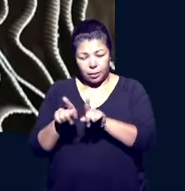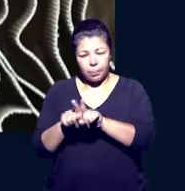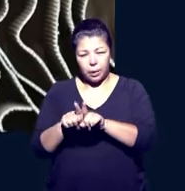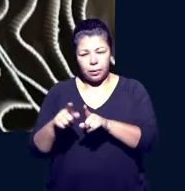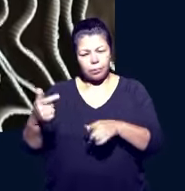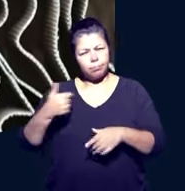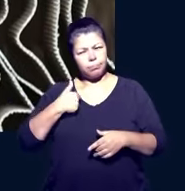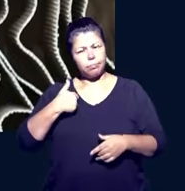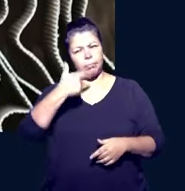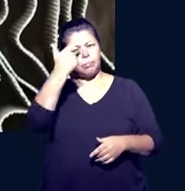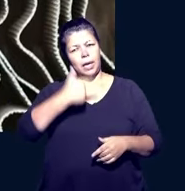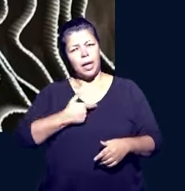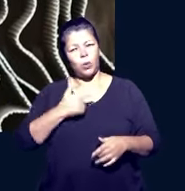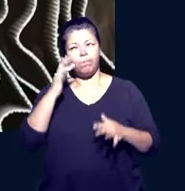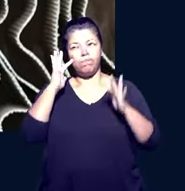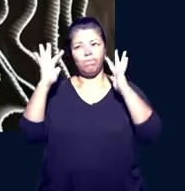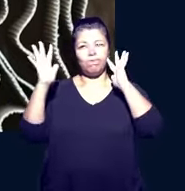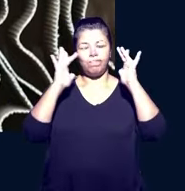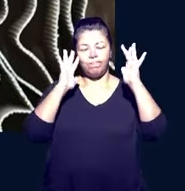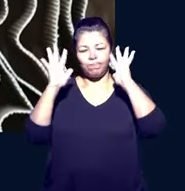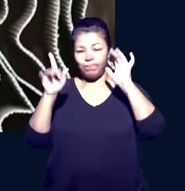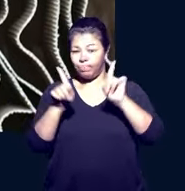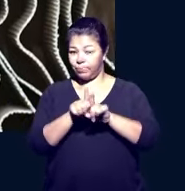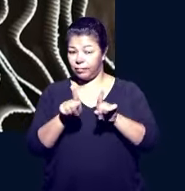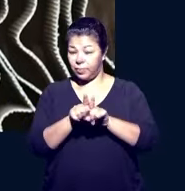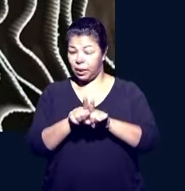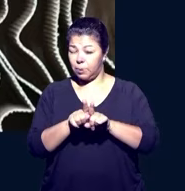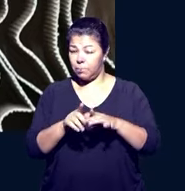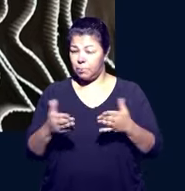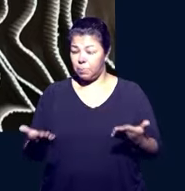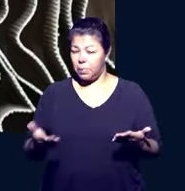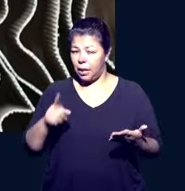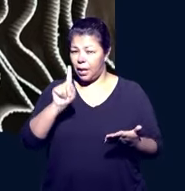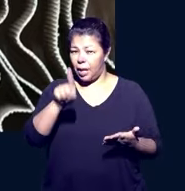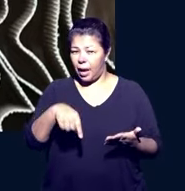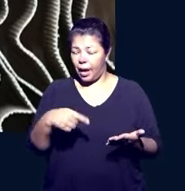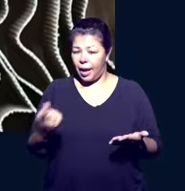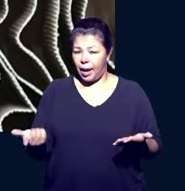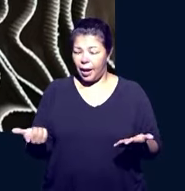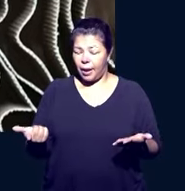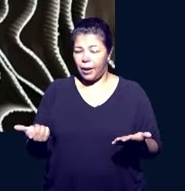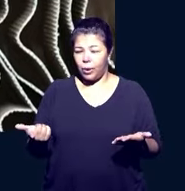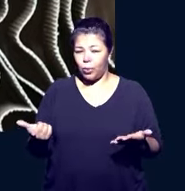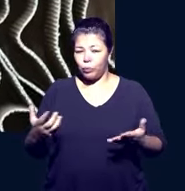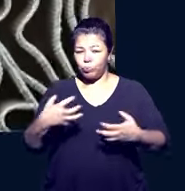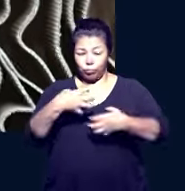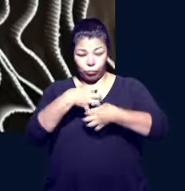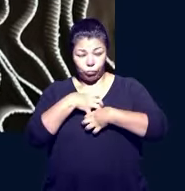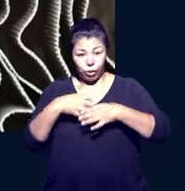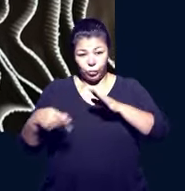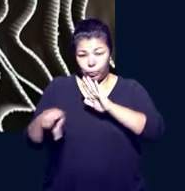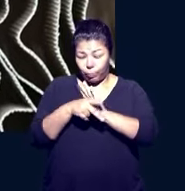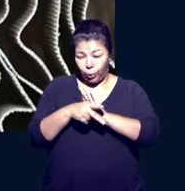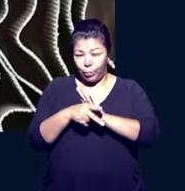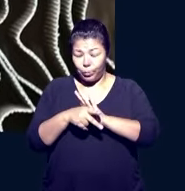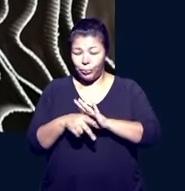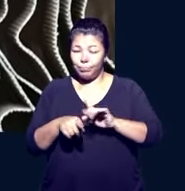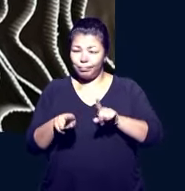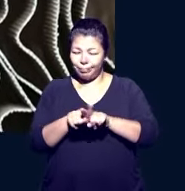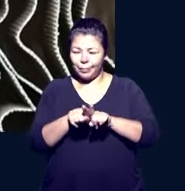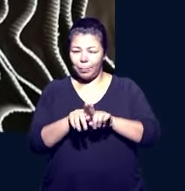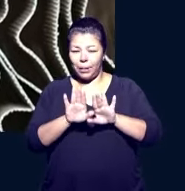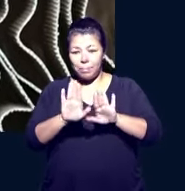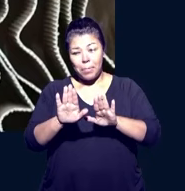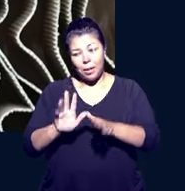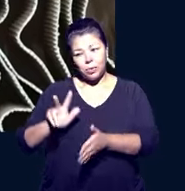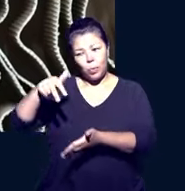eu me considero a criação de uma espécie de semipresidencialismo de coalisão mas tendo o judiciário com um